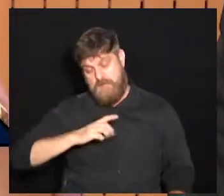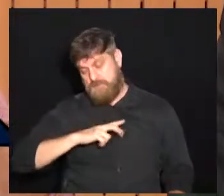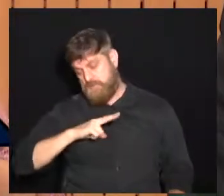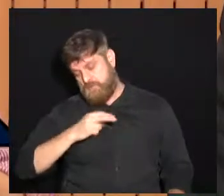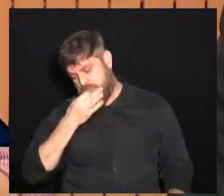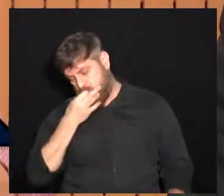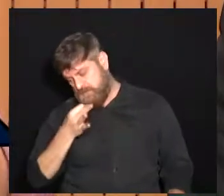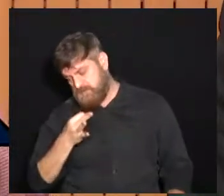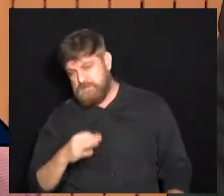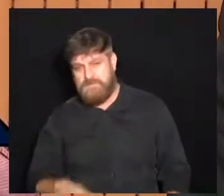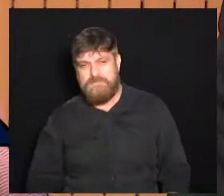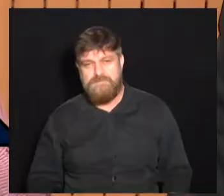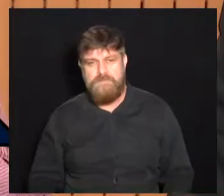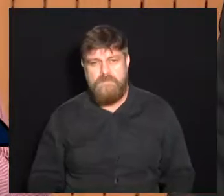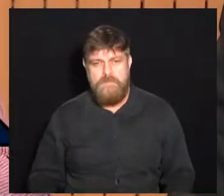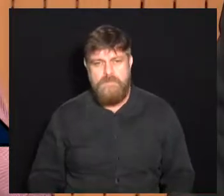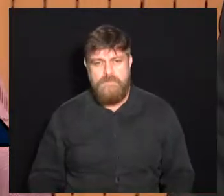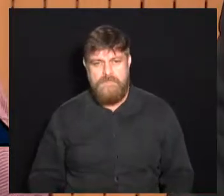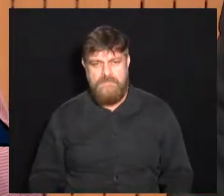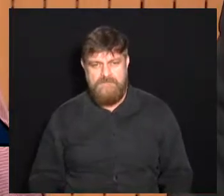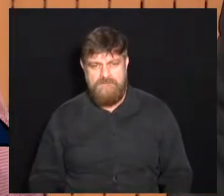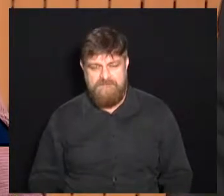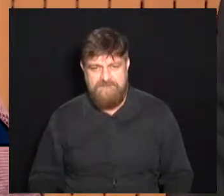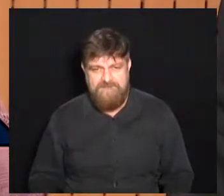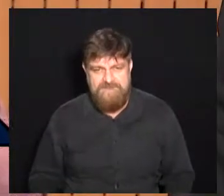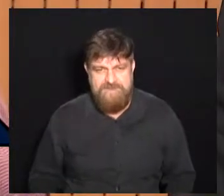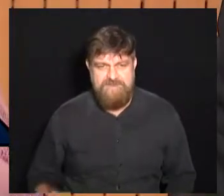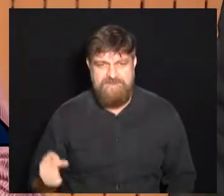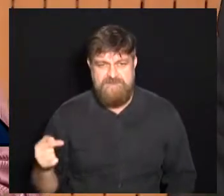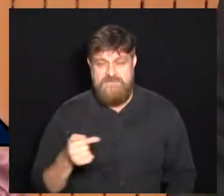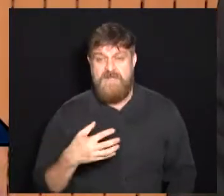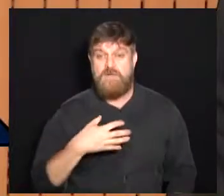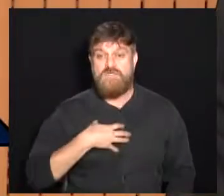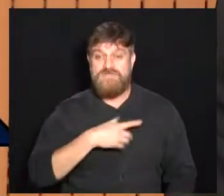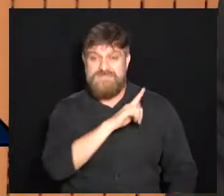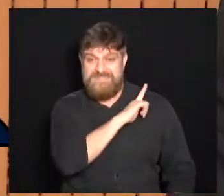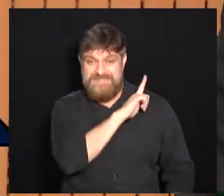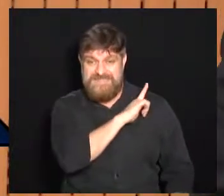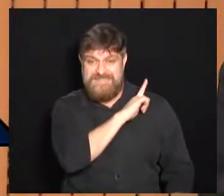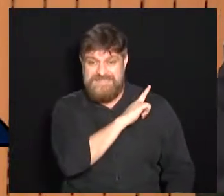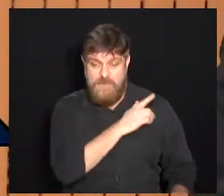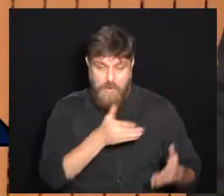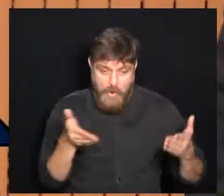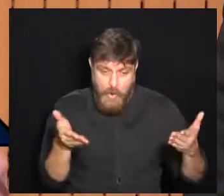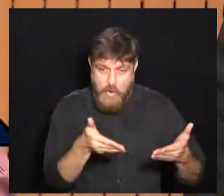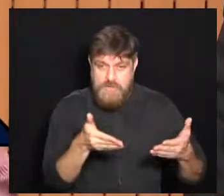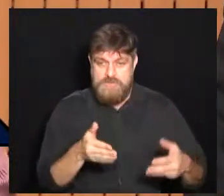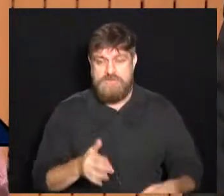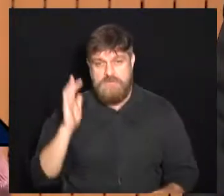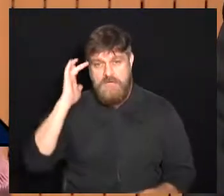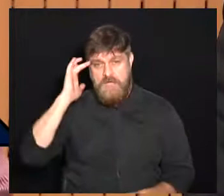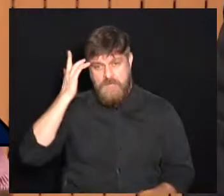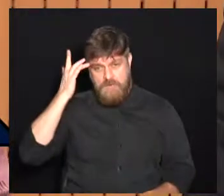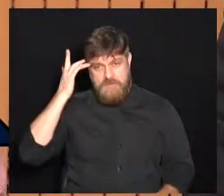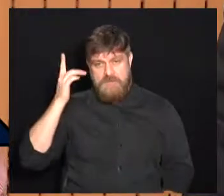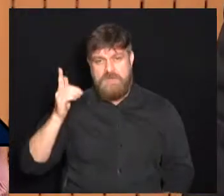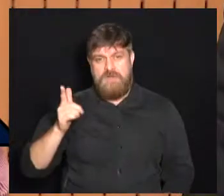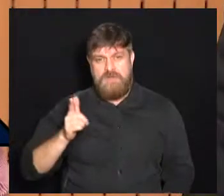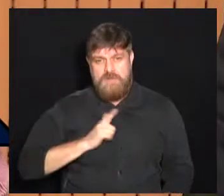posição, etc. Mas o fato é que essa forma de gestão é que está colocada hoje. E eu acho que